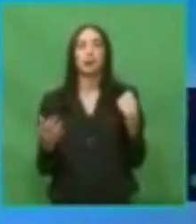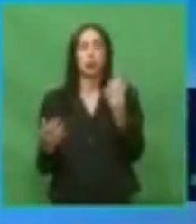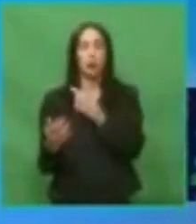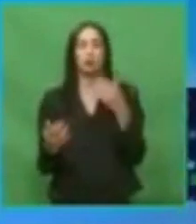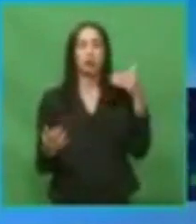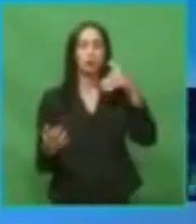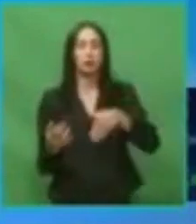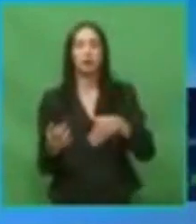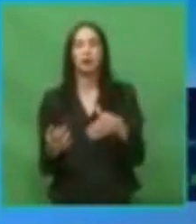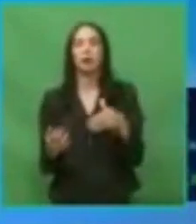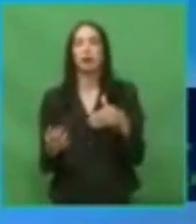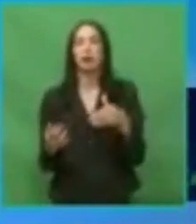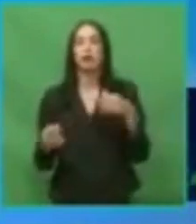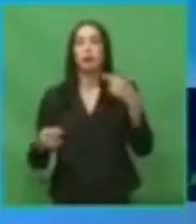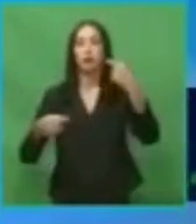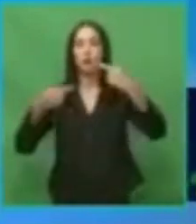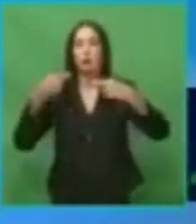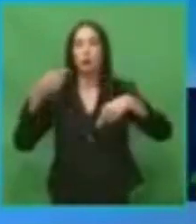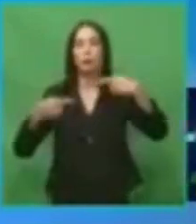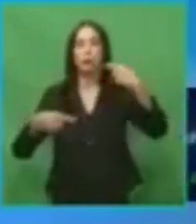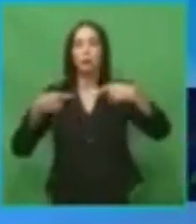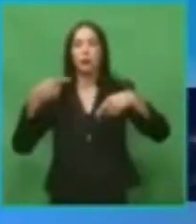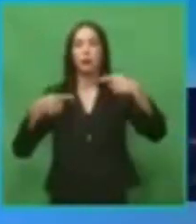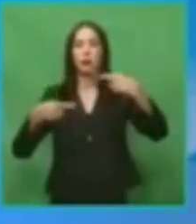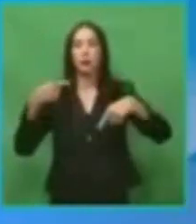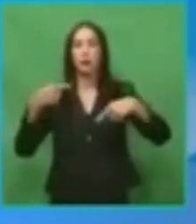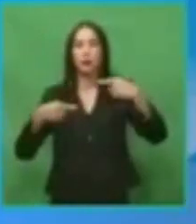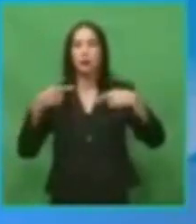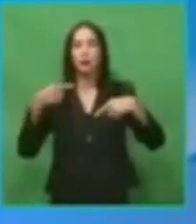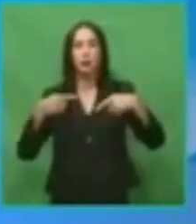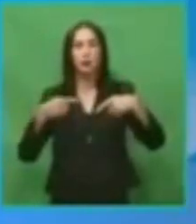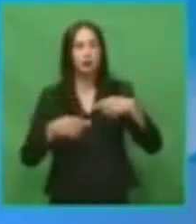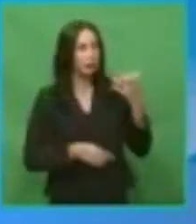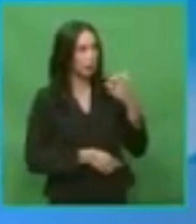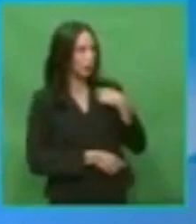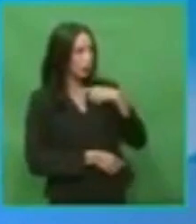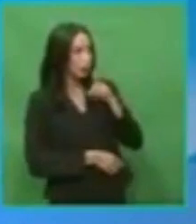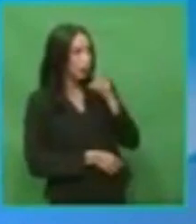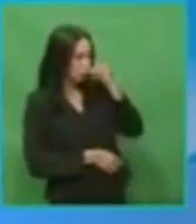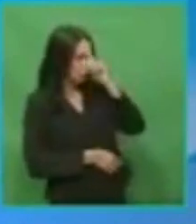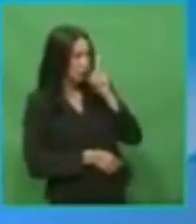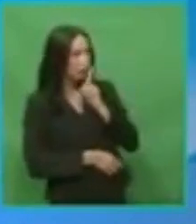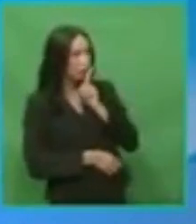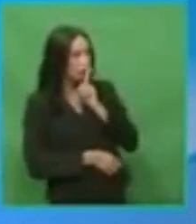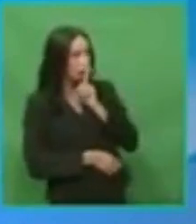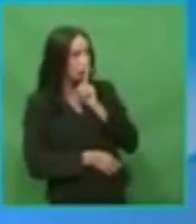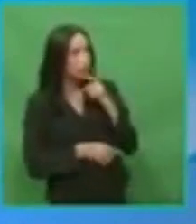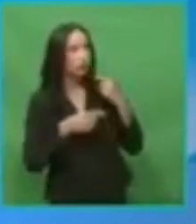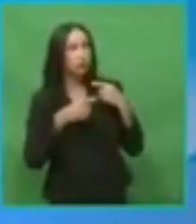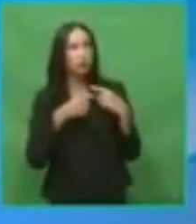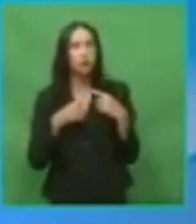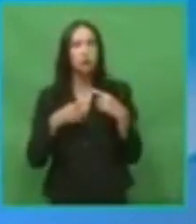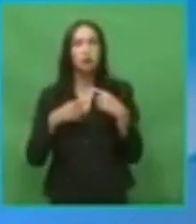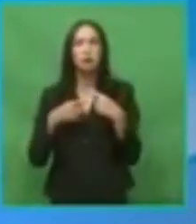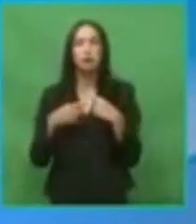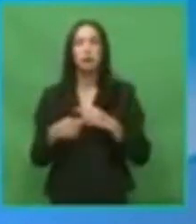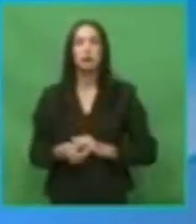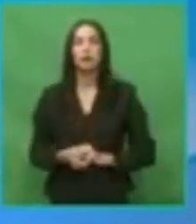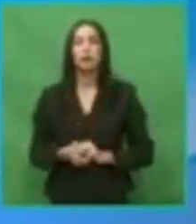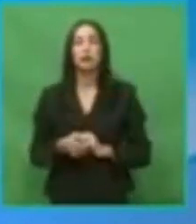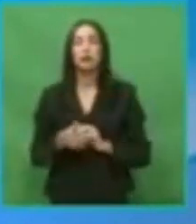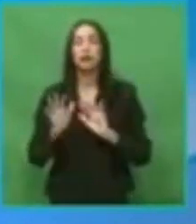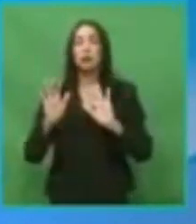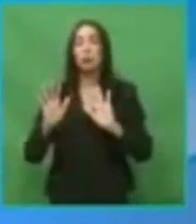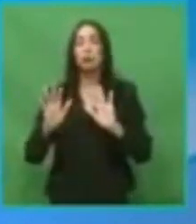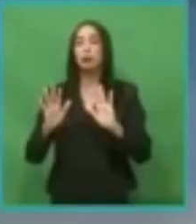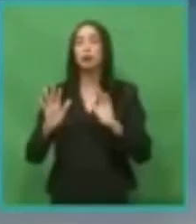debate desse... A pergunta, por favor, candidata, para quem a senhora vai fazer a pergunta? Ah, você quer me calar? Não, não, não quero calar, pelo contrário. Mas é porque eu tenho que fazer...